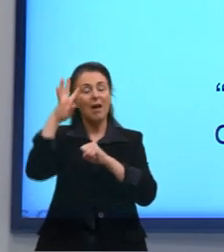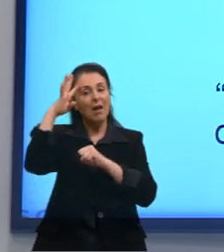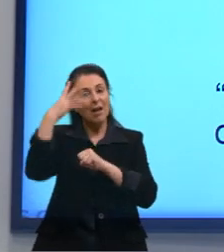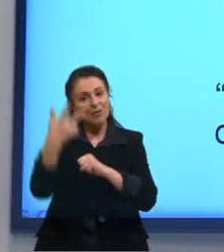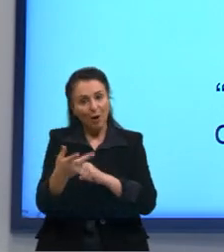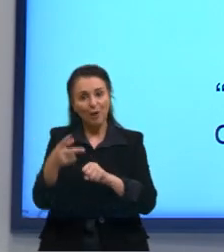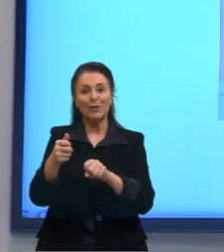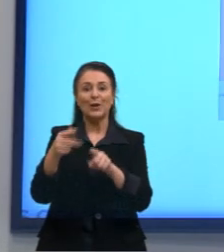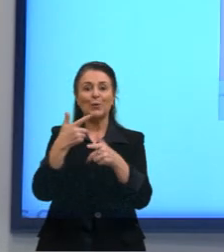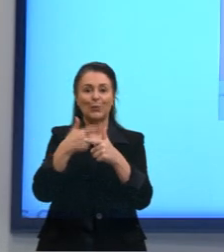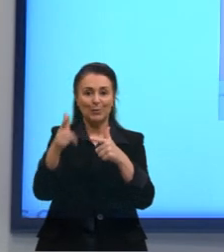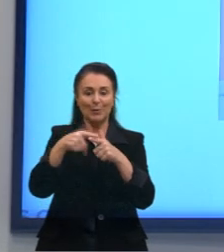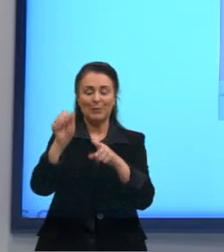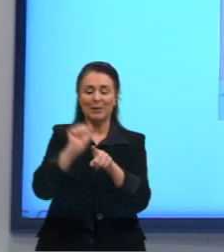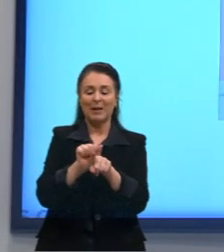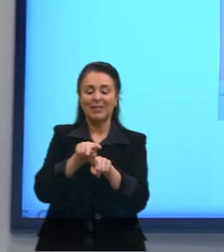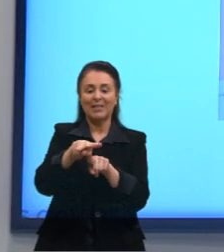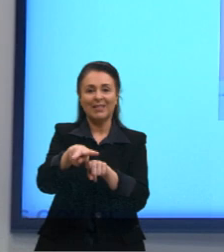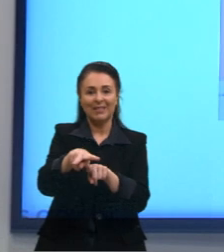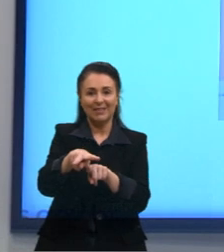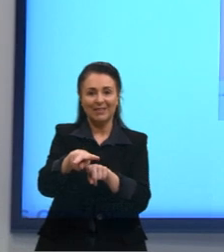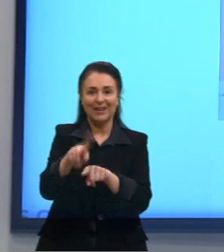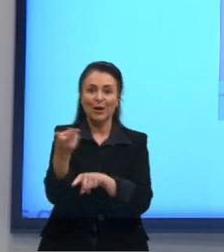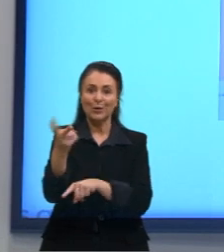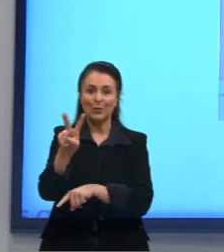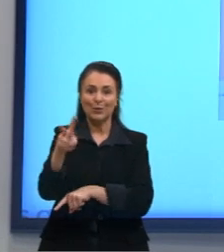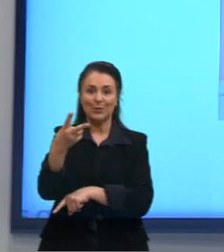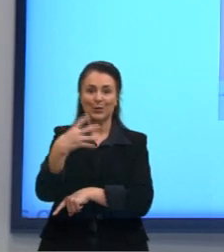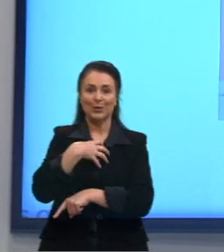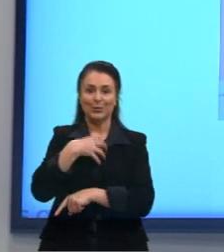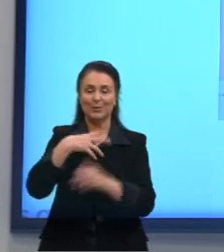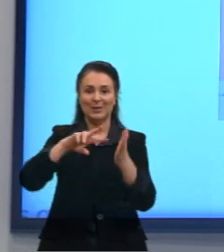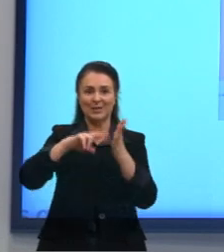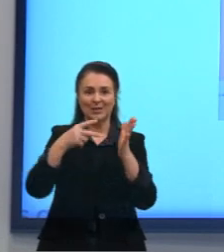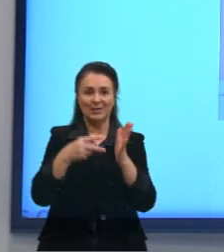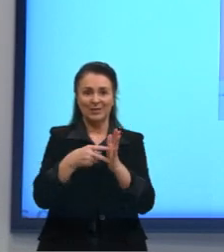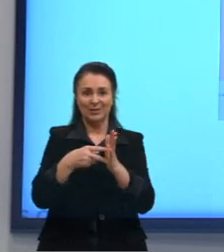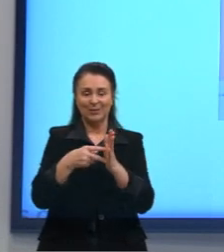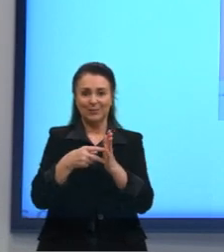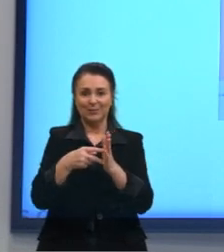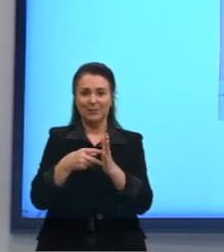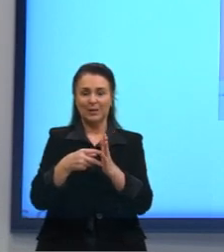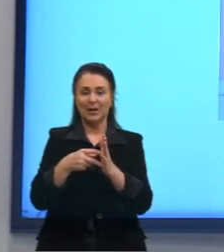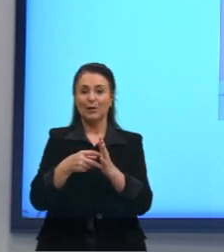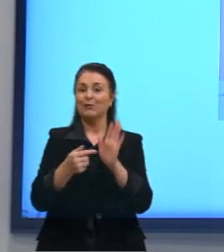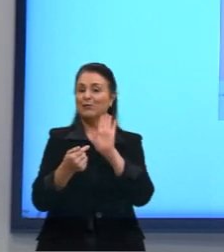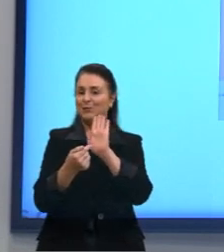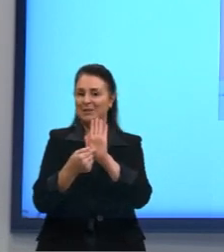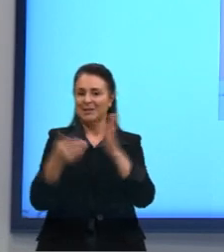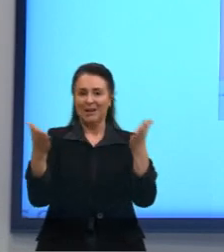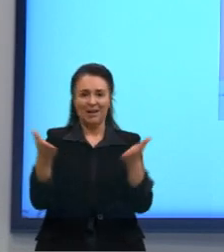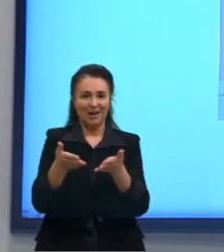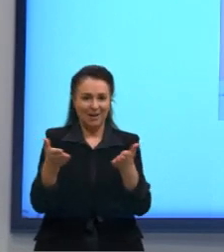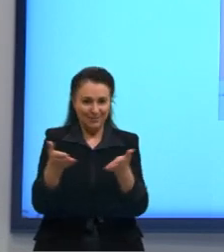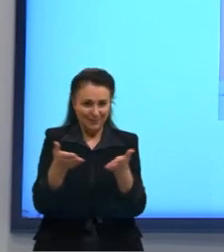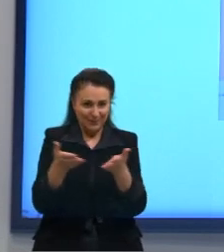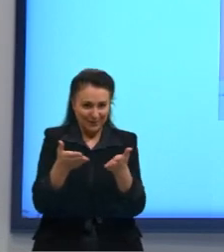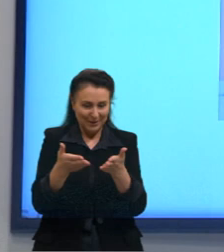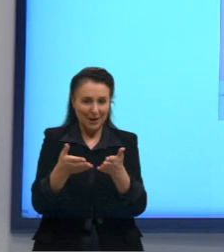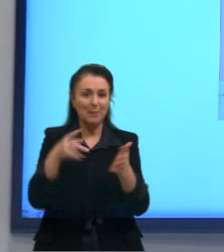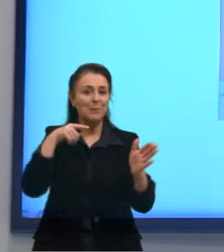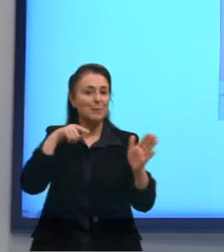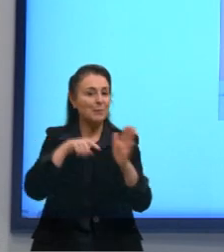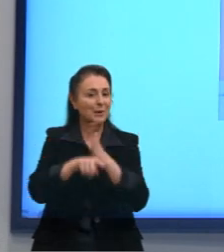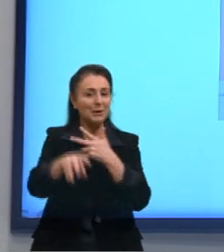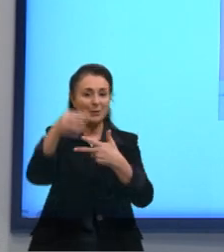ambiguidade bom eu vou terminar a aula de hoje trazendo uma última questão com vocês que foi uma